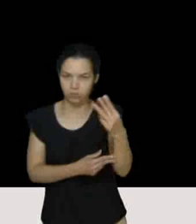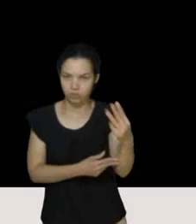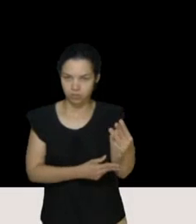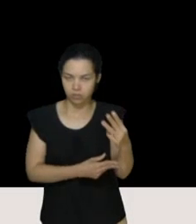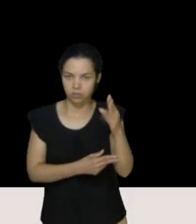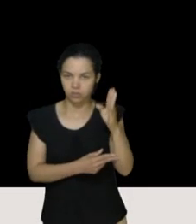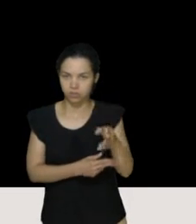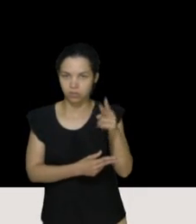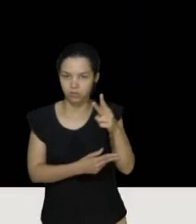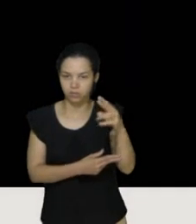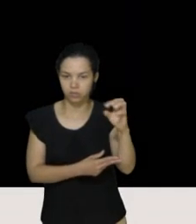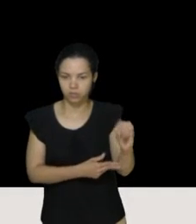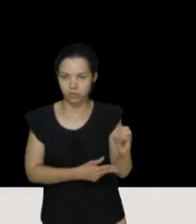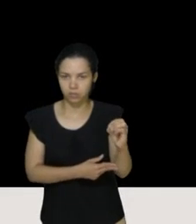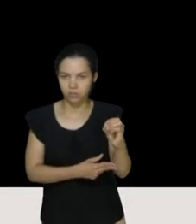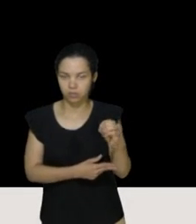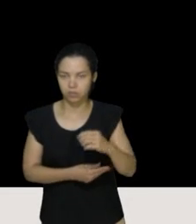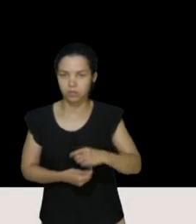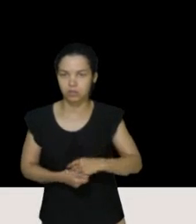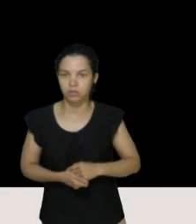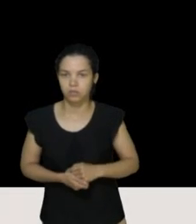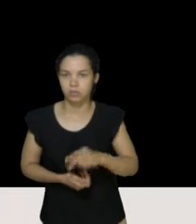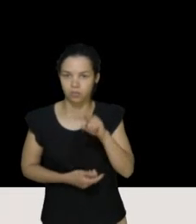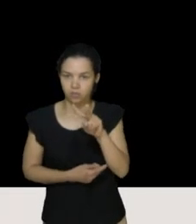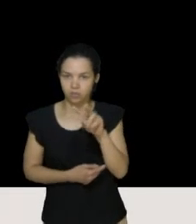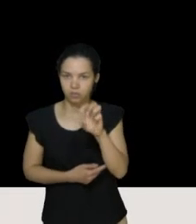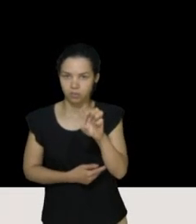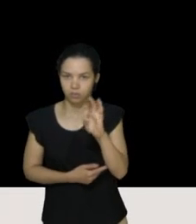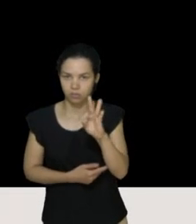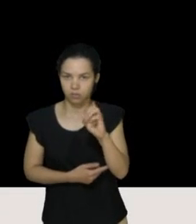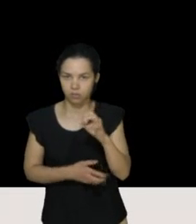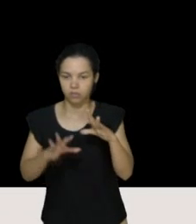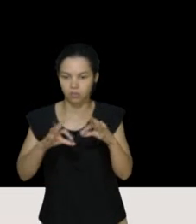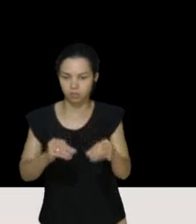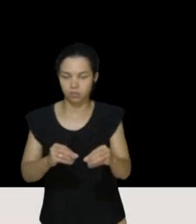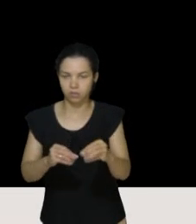433/2020. Veto total ao PL